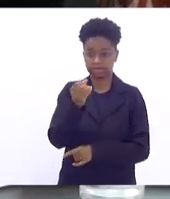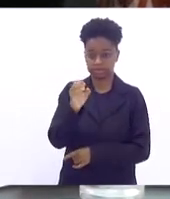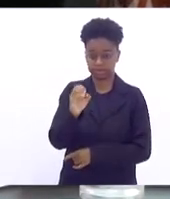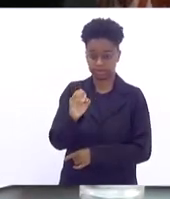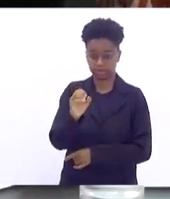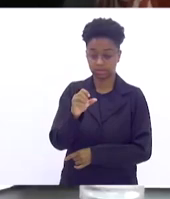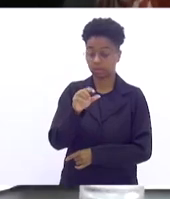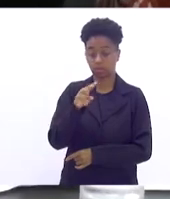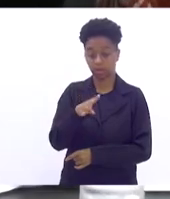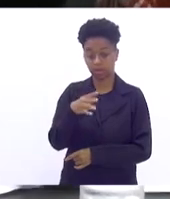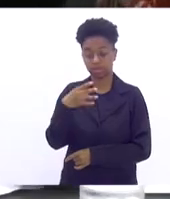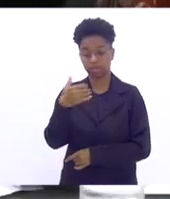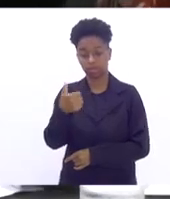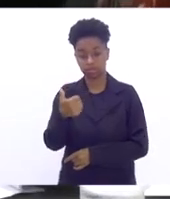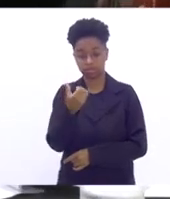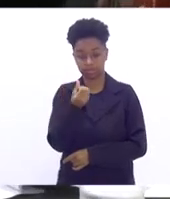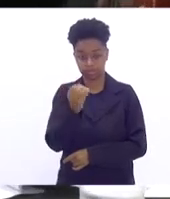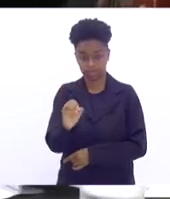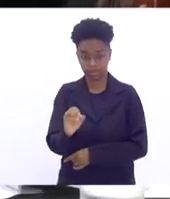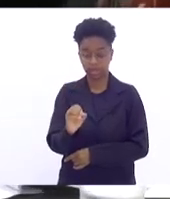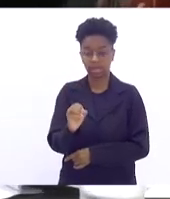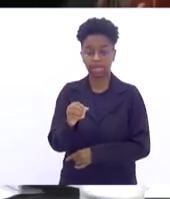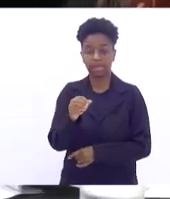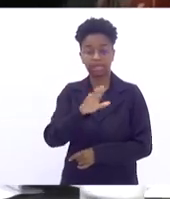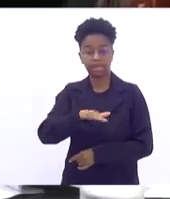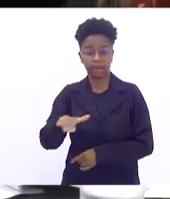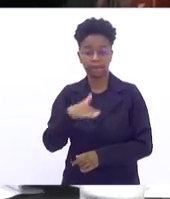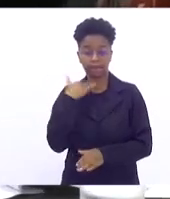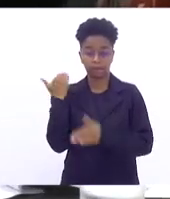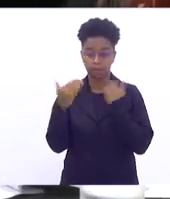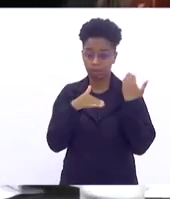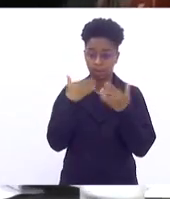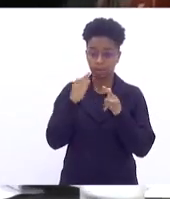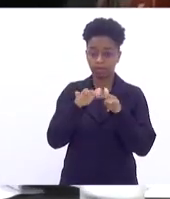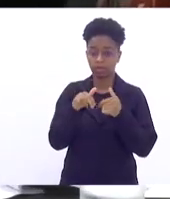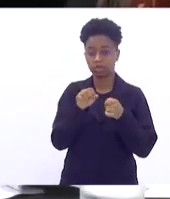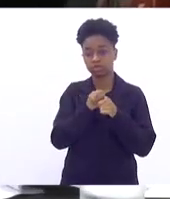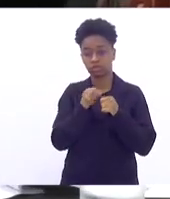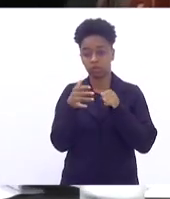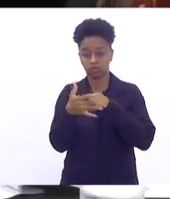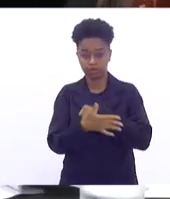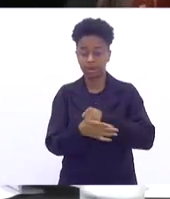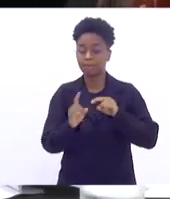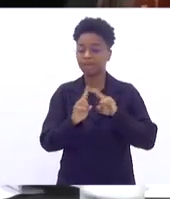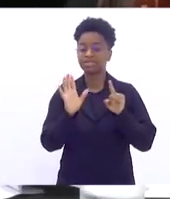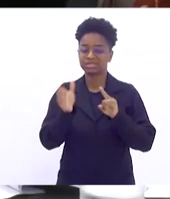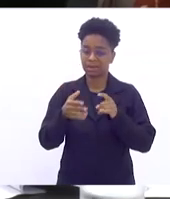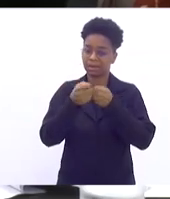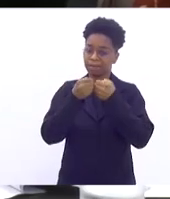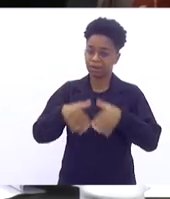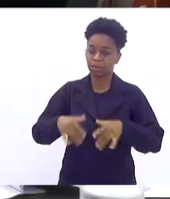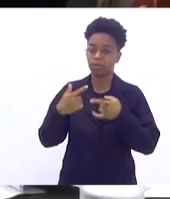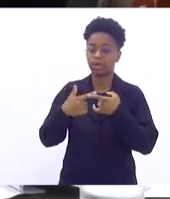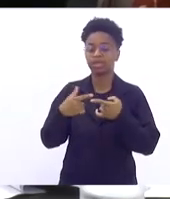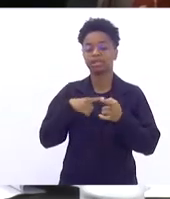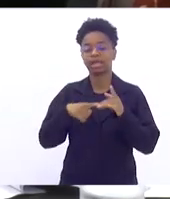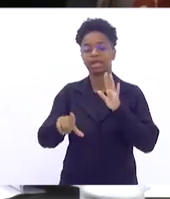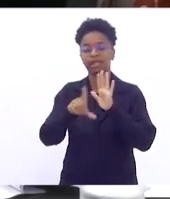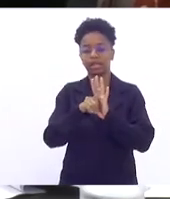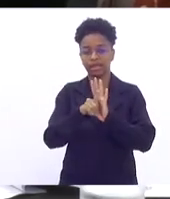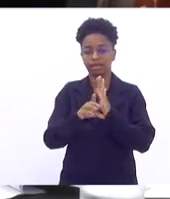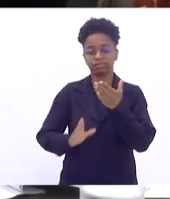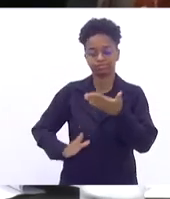19 inclusive já tá prejudicado Porque existe uma lei específica da deputada Lucinha